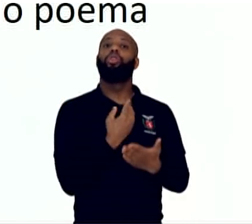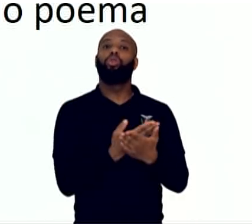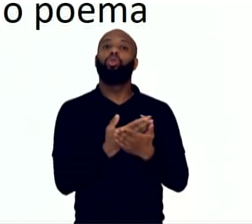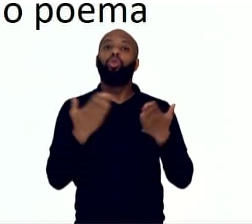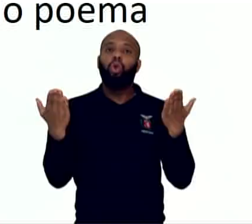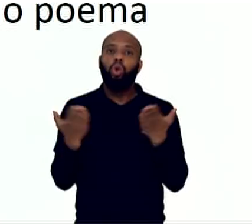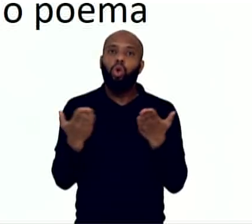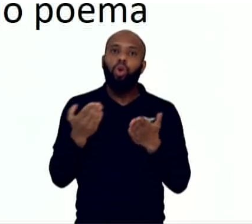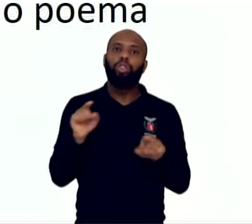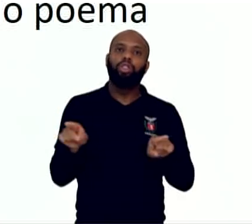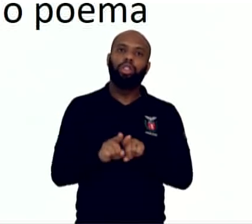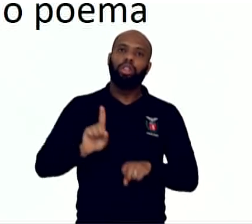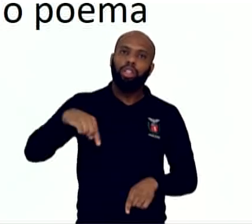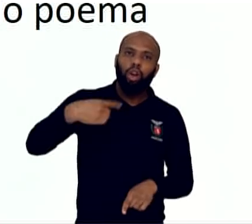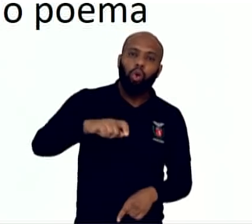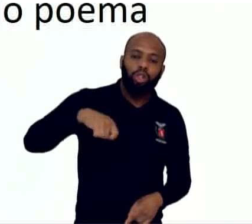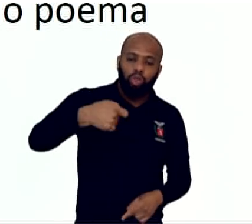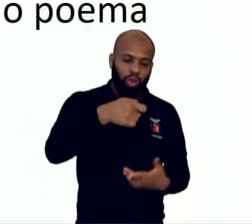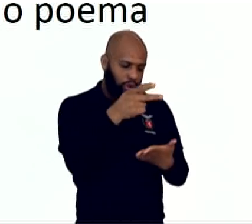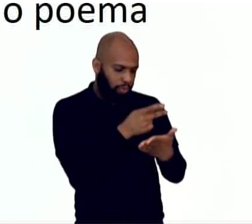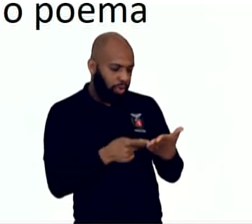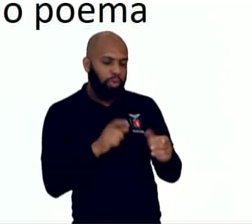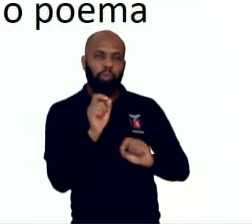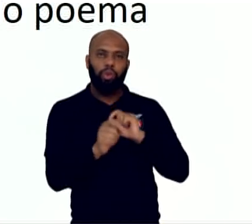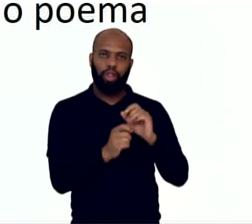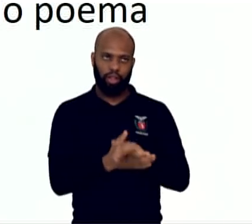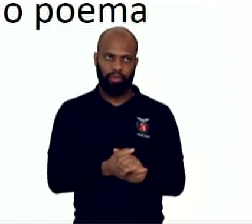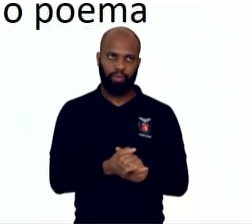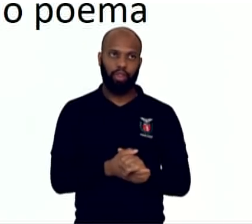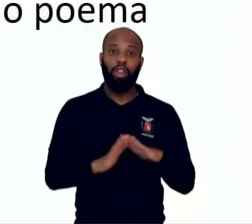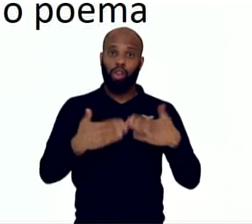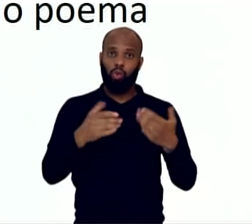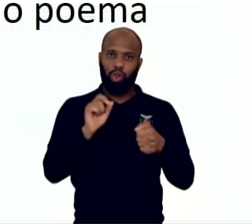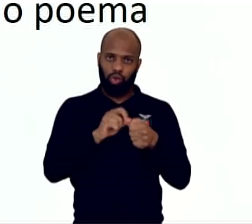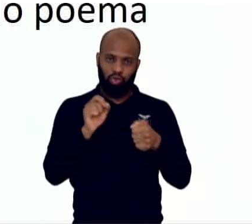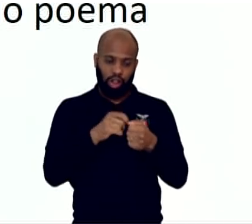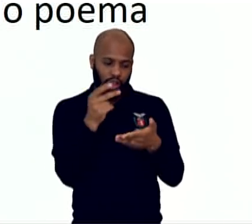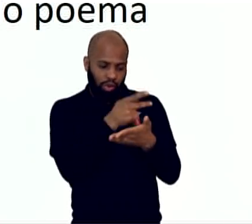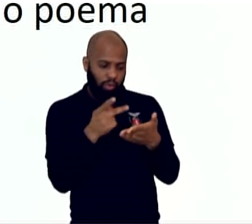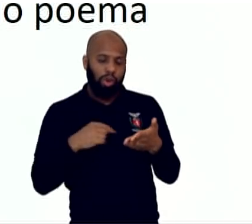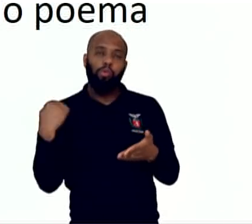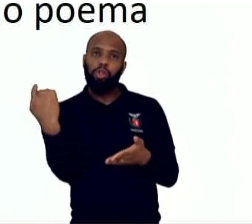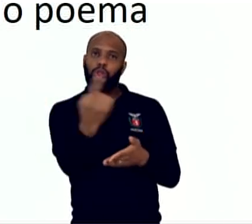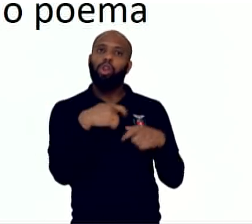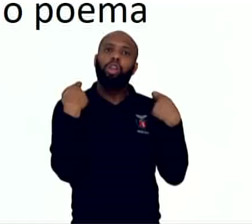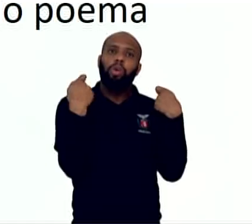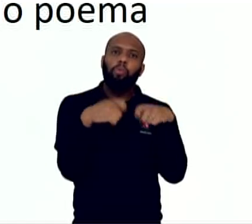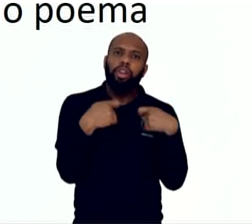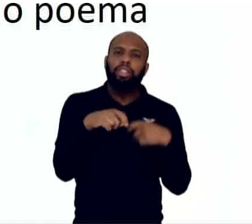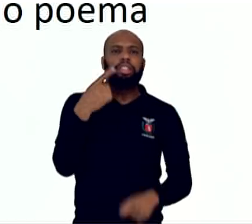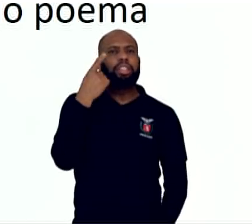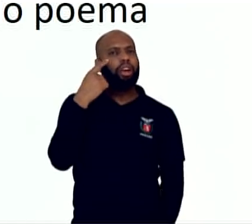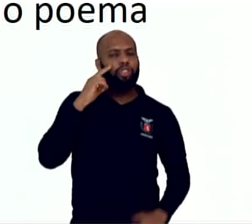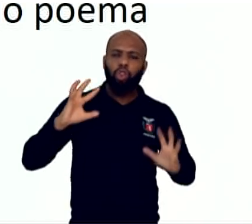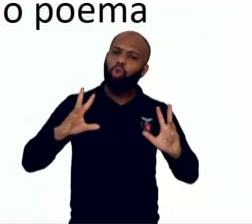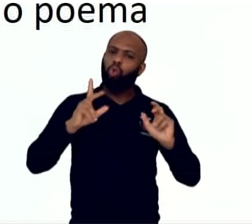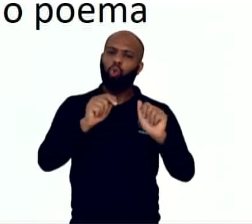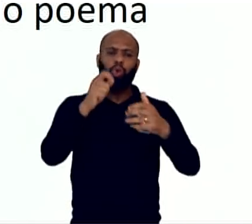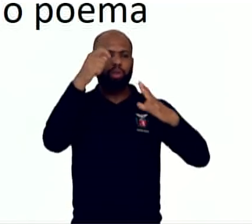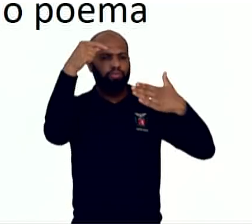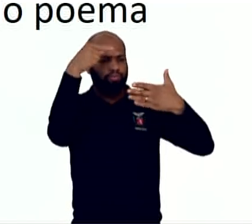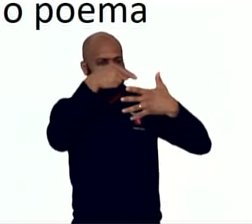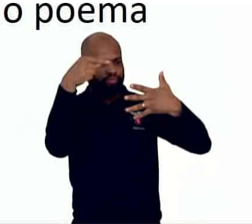nas demais aulas sobre o poema que, ao se produzir um poema, nós temos que levar em conta todos os elementos que